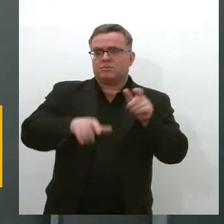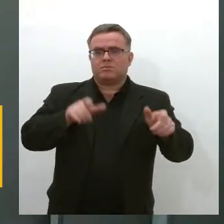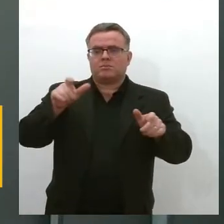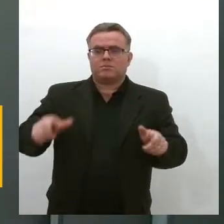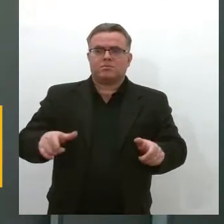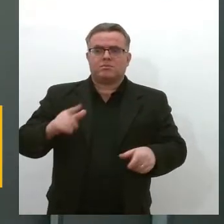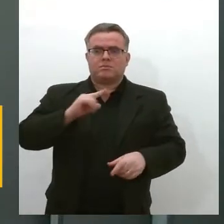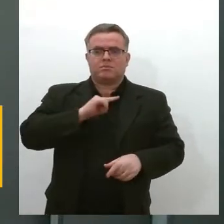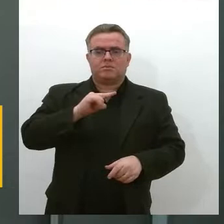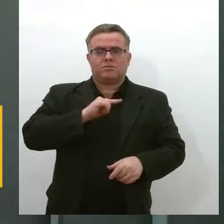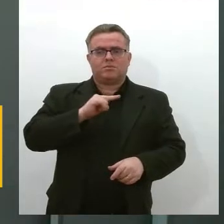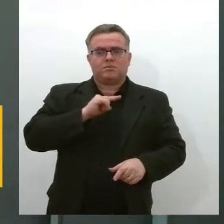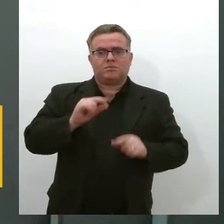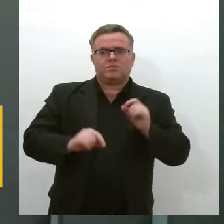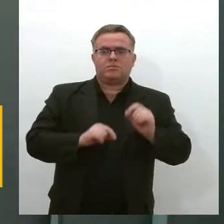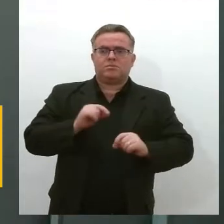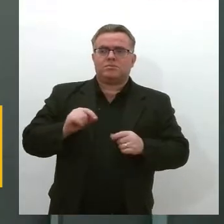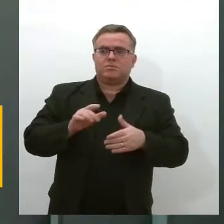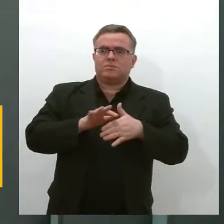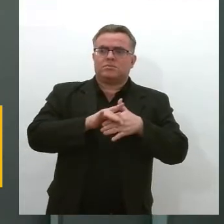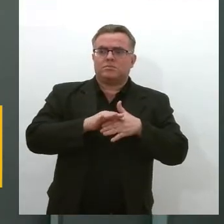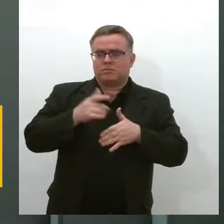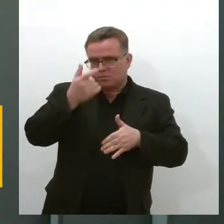vezes doenças mentais, mas elas